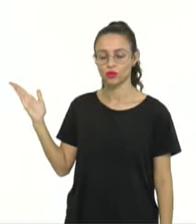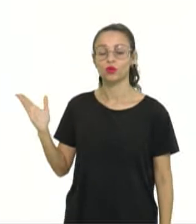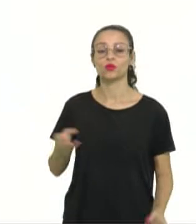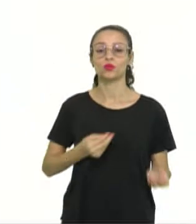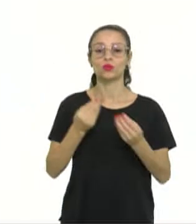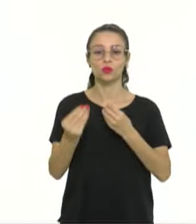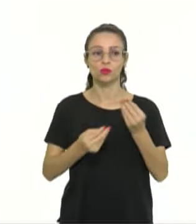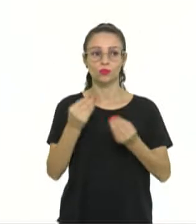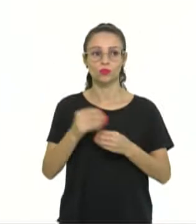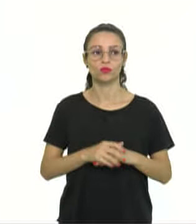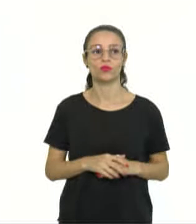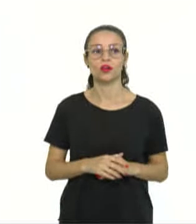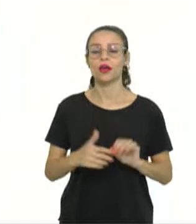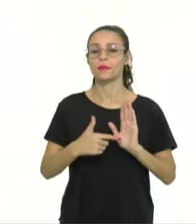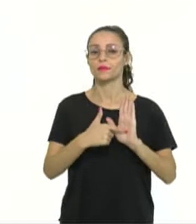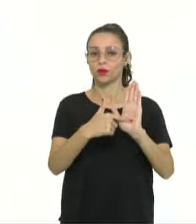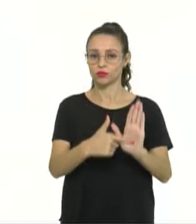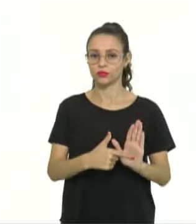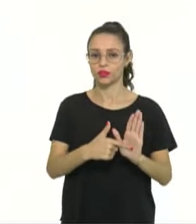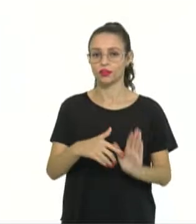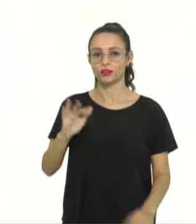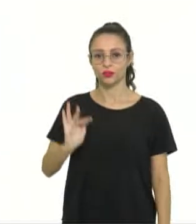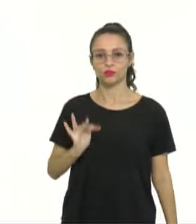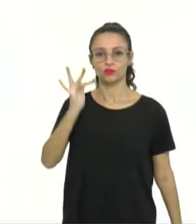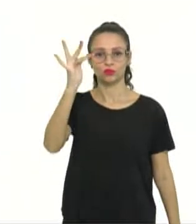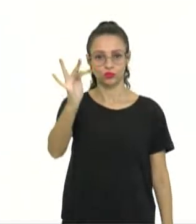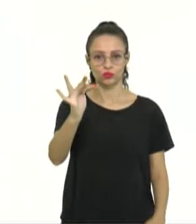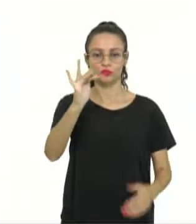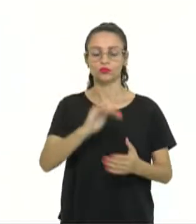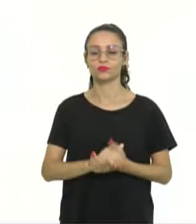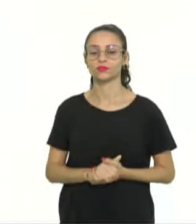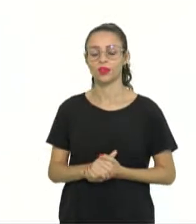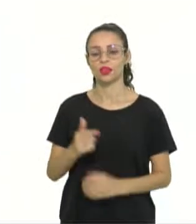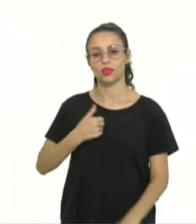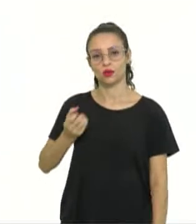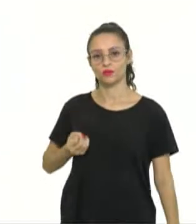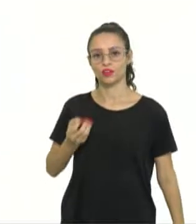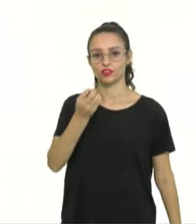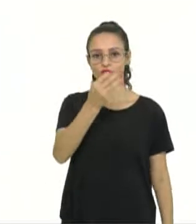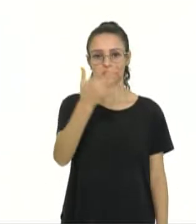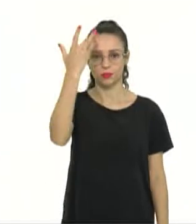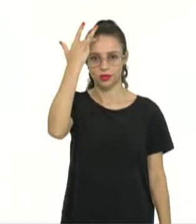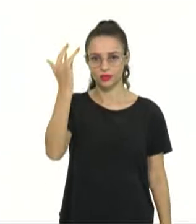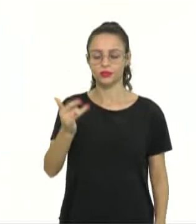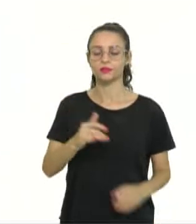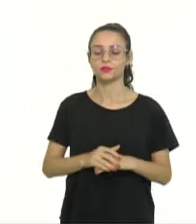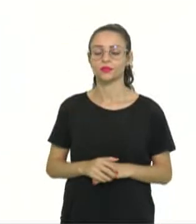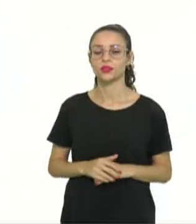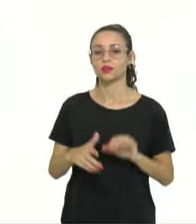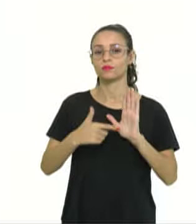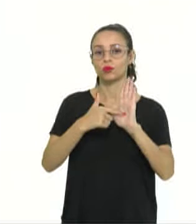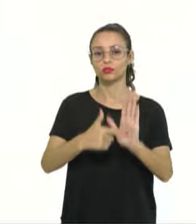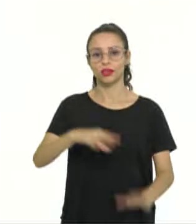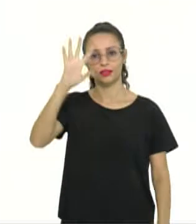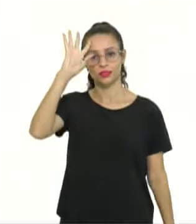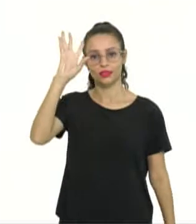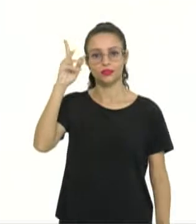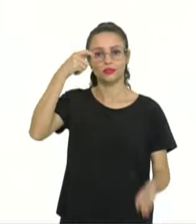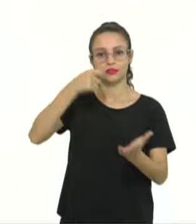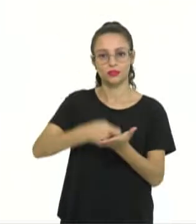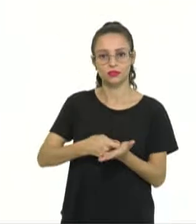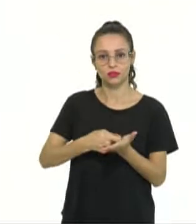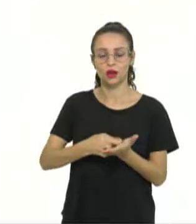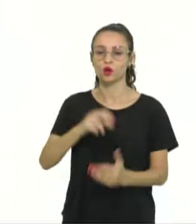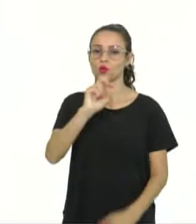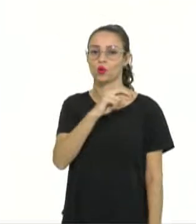para expressar o futuro, I will travel tomorrow, eu viajarei amanhã, expressar uma decisão ou intenção, geralmente